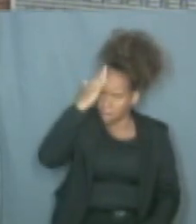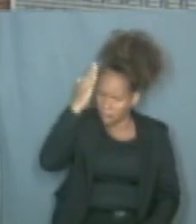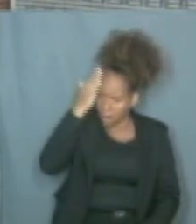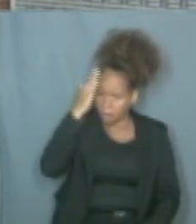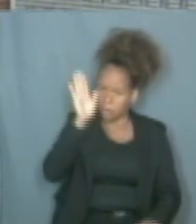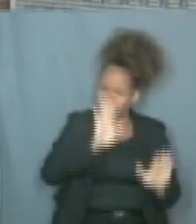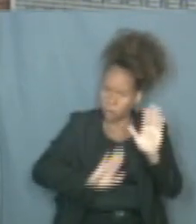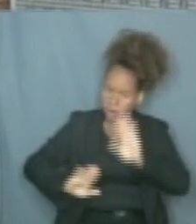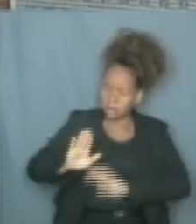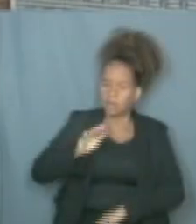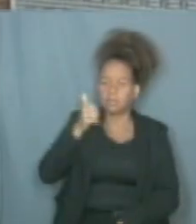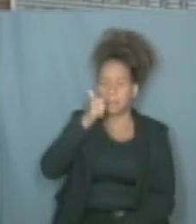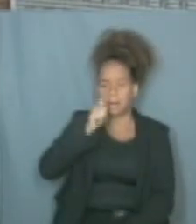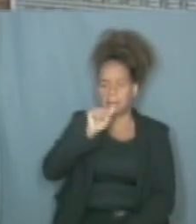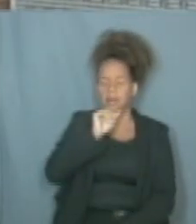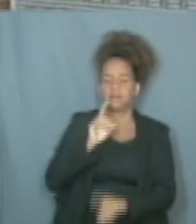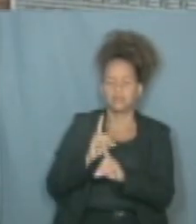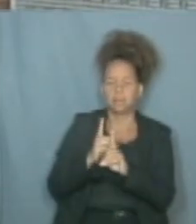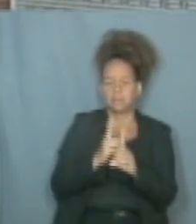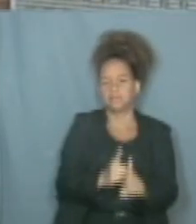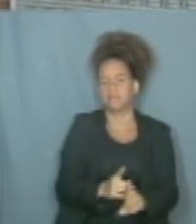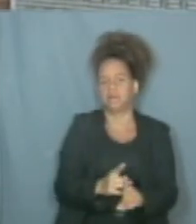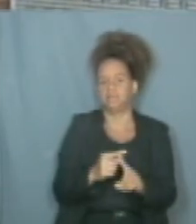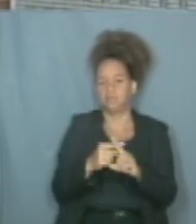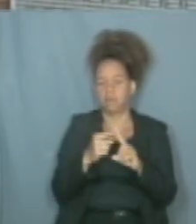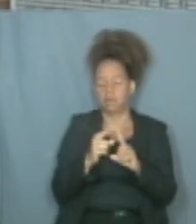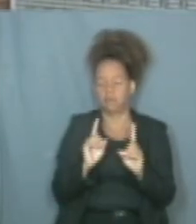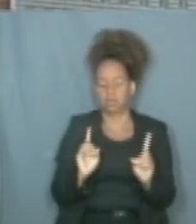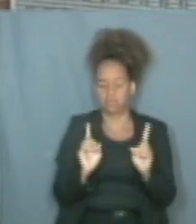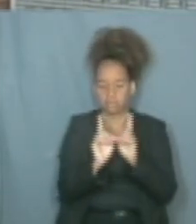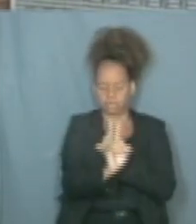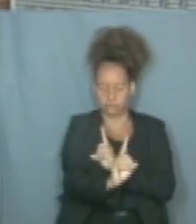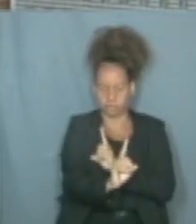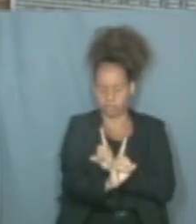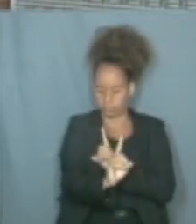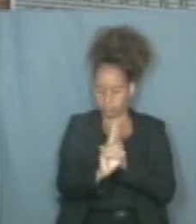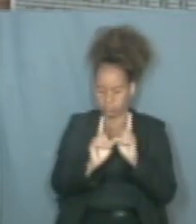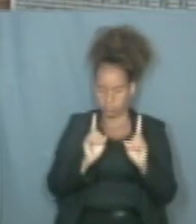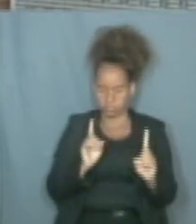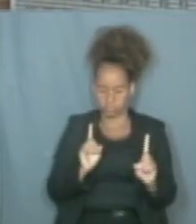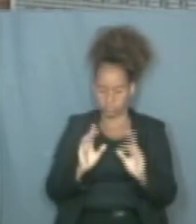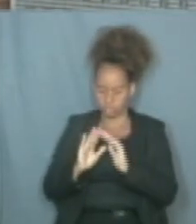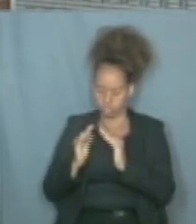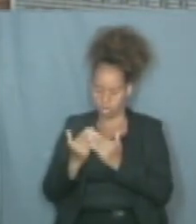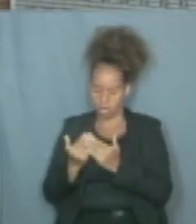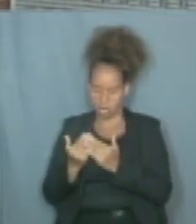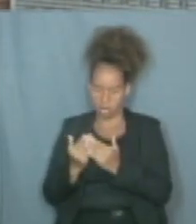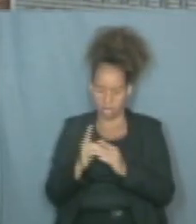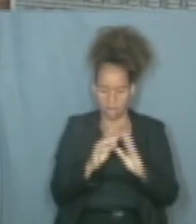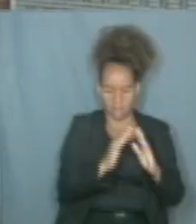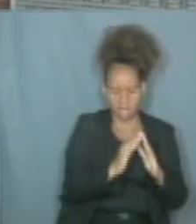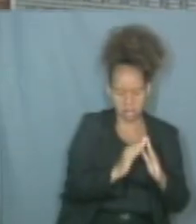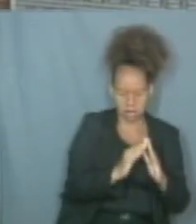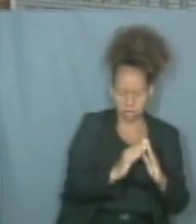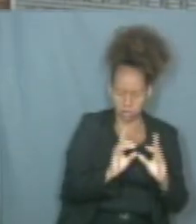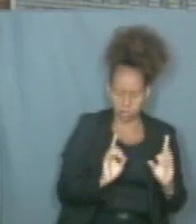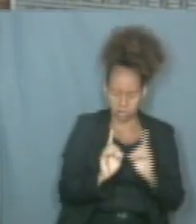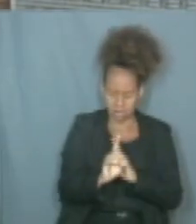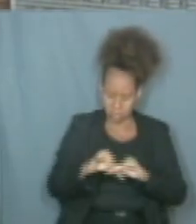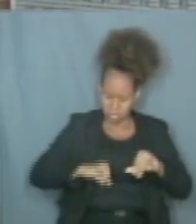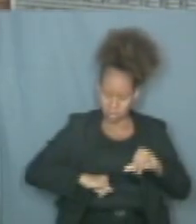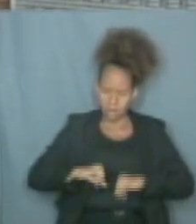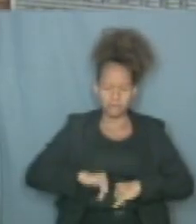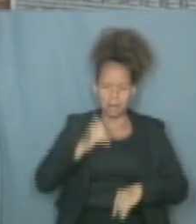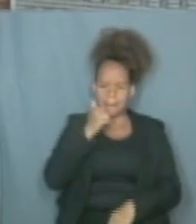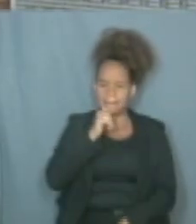o cuidado dessas mães também, porque quando tem um rodízio de criança na escola, quem sofre geralmente são as mães, porque